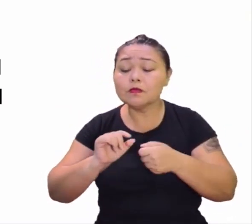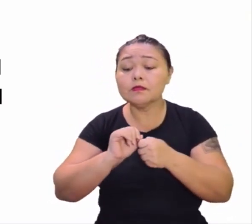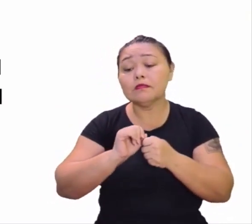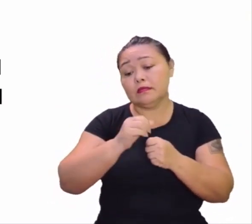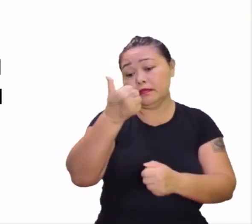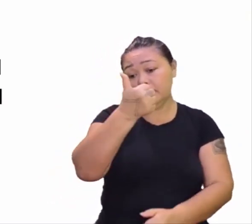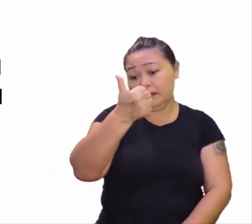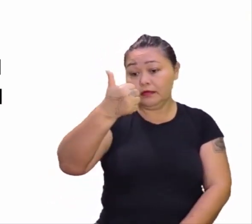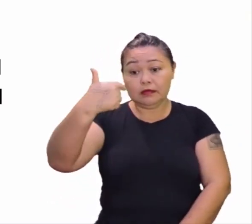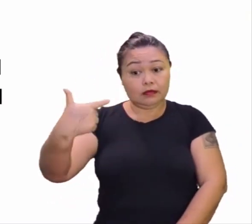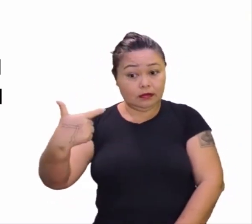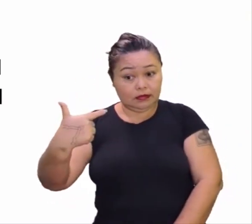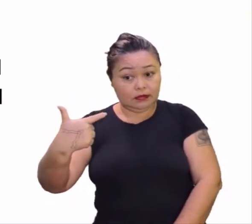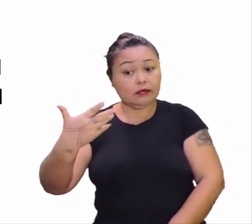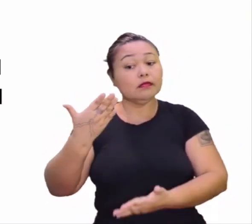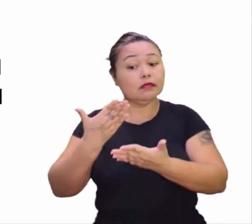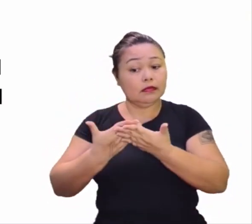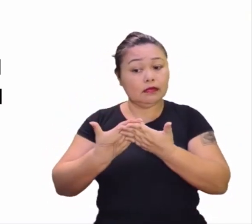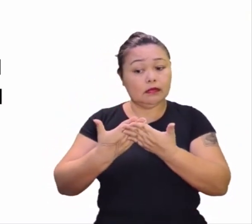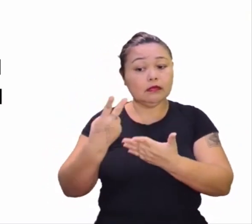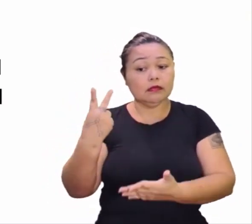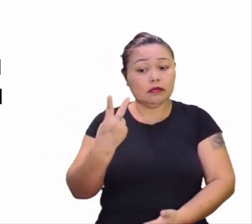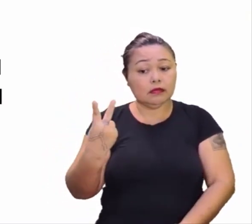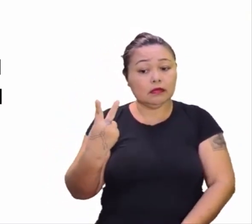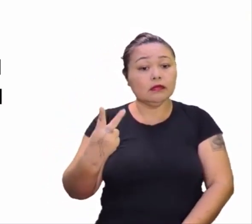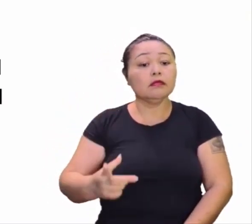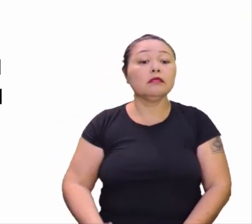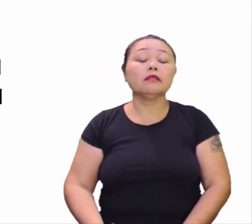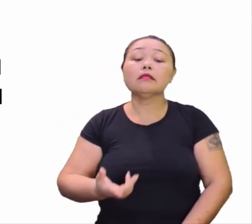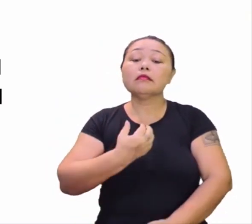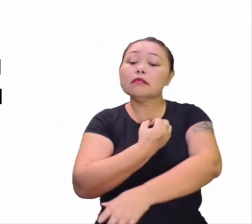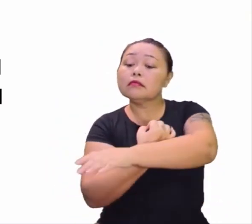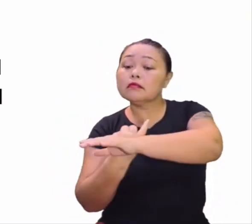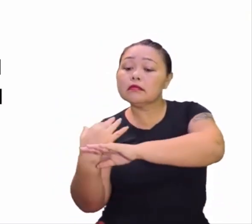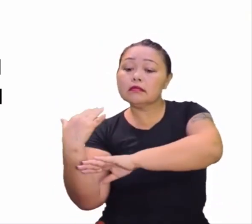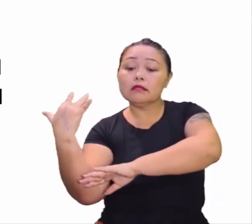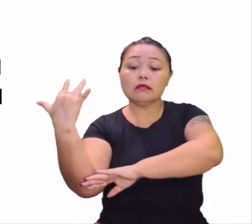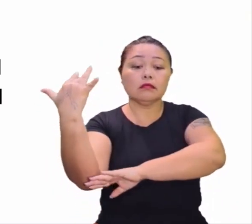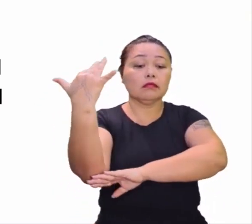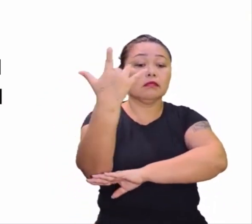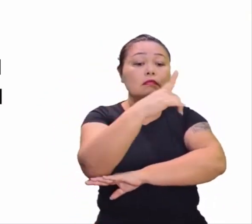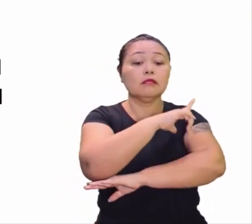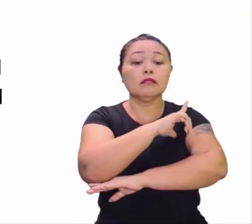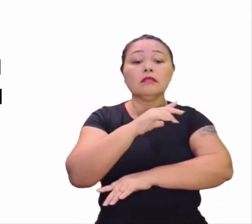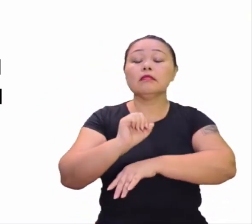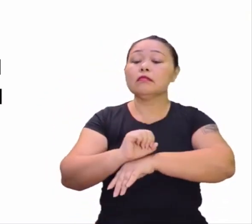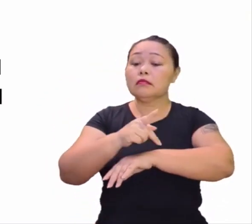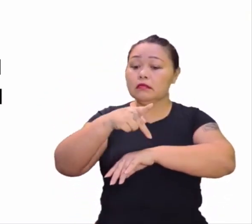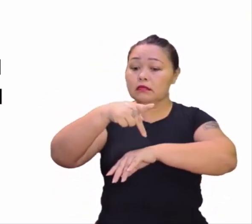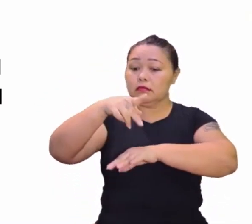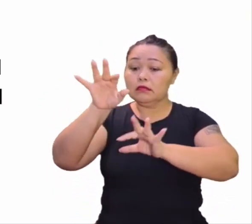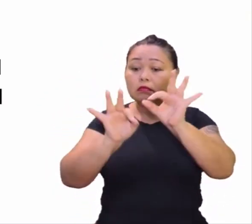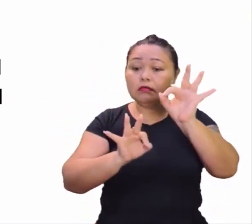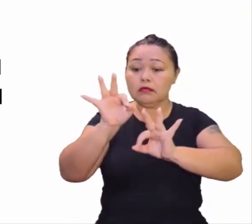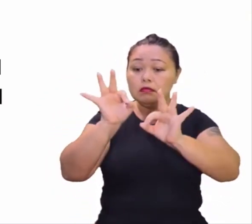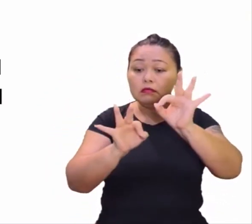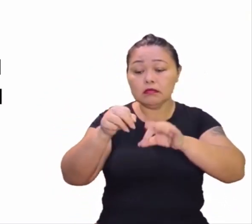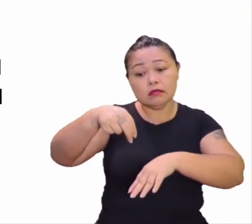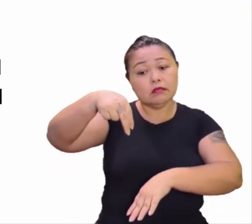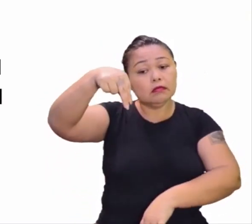2 partes. Teremos também questão do meio ambiente, o Polo Noroeste e